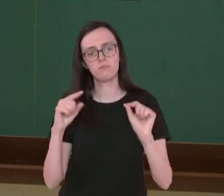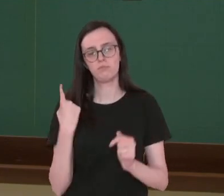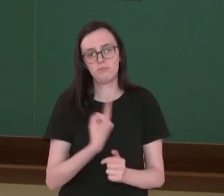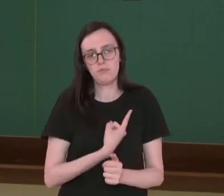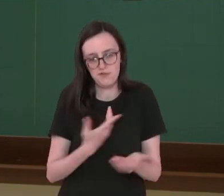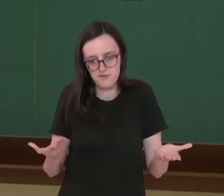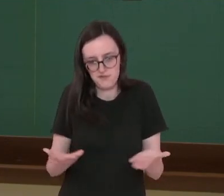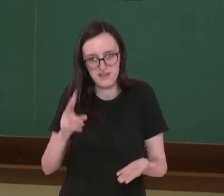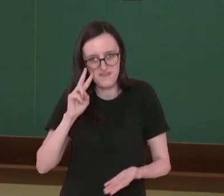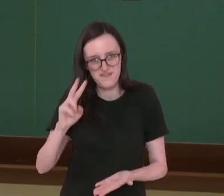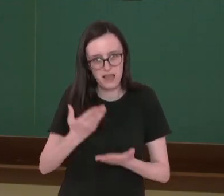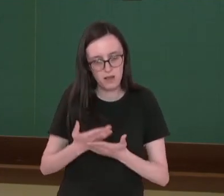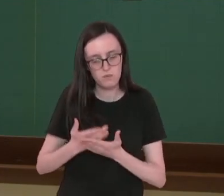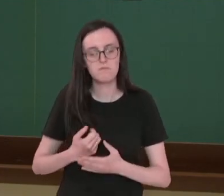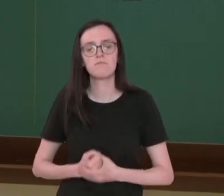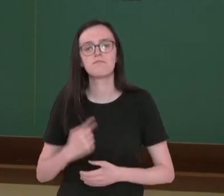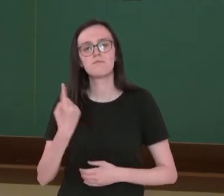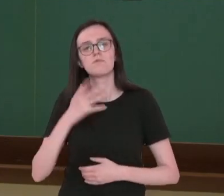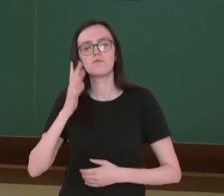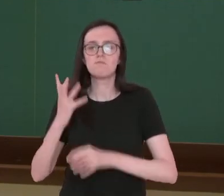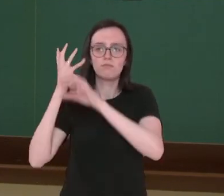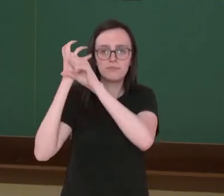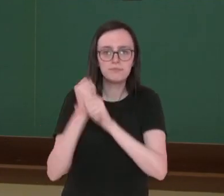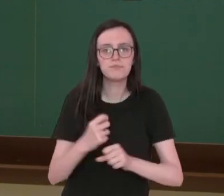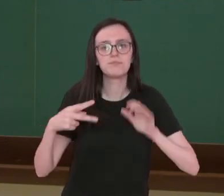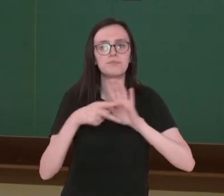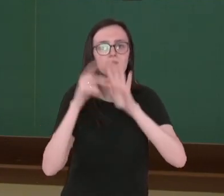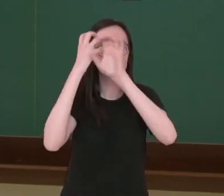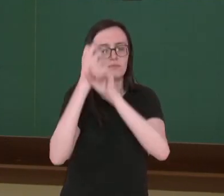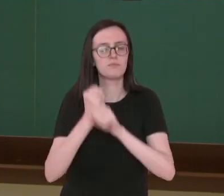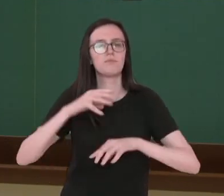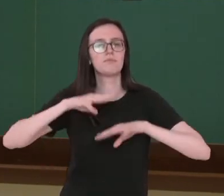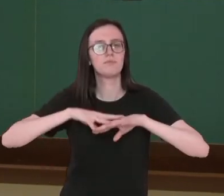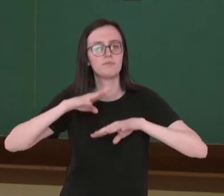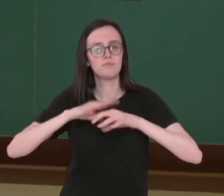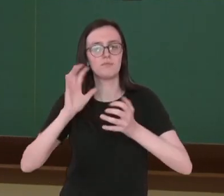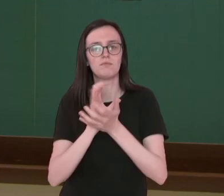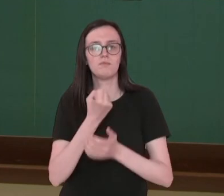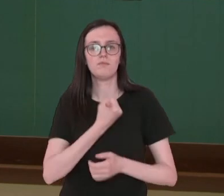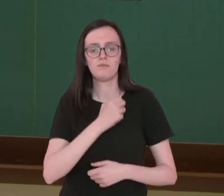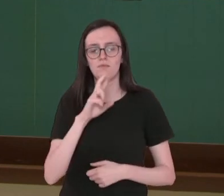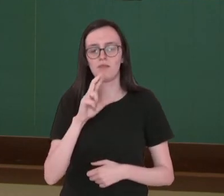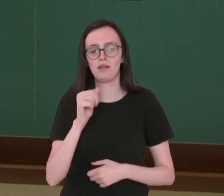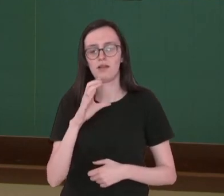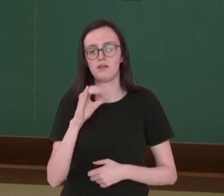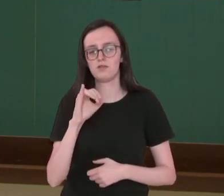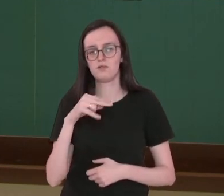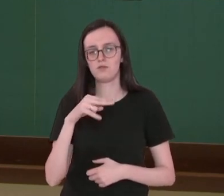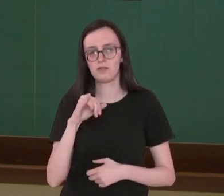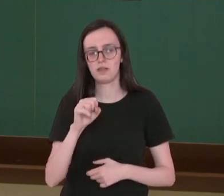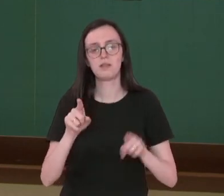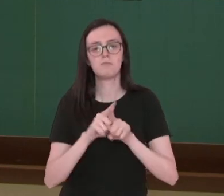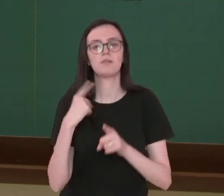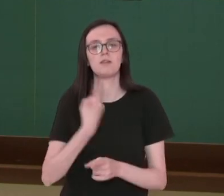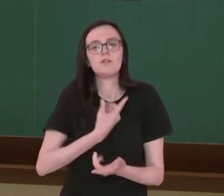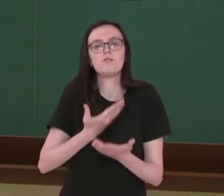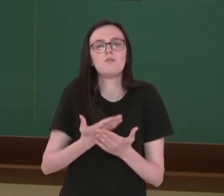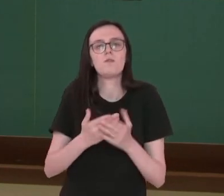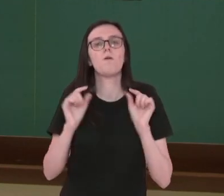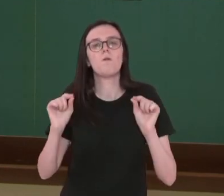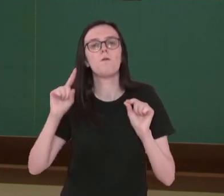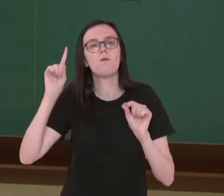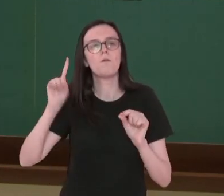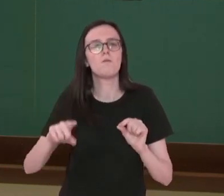nossa aula? Nós vimos a retomada das operações matemáticas com os números racionais e vimos também